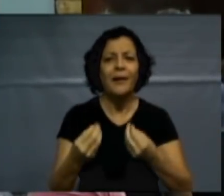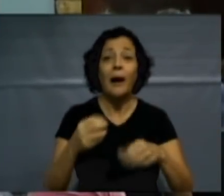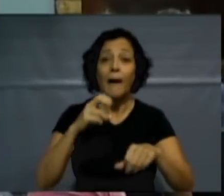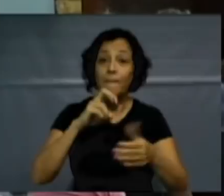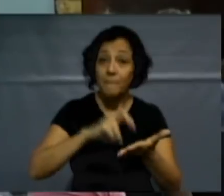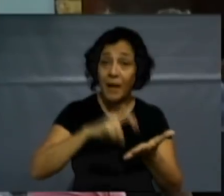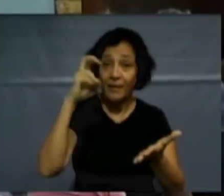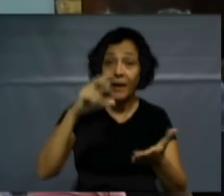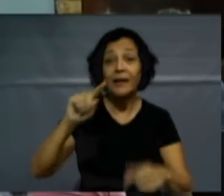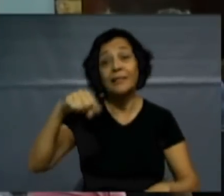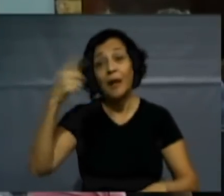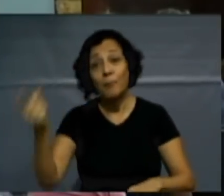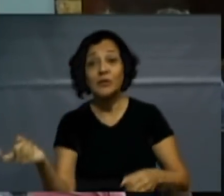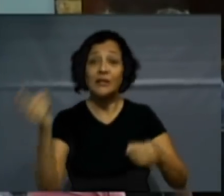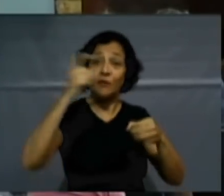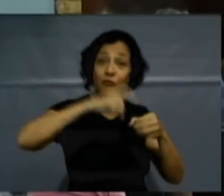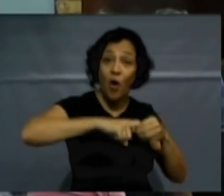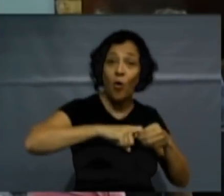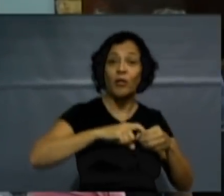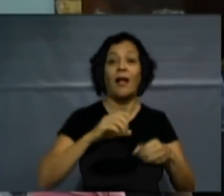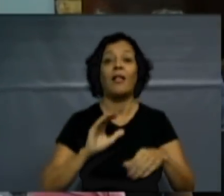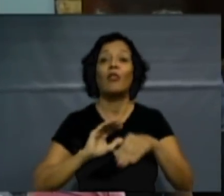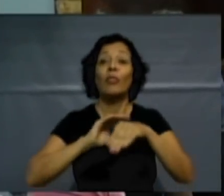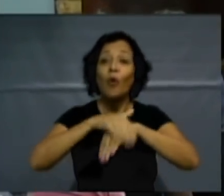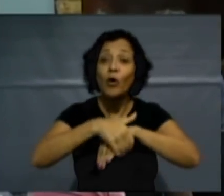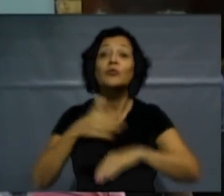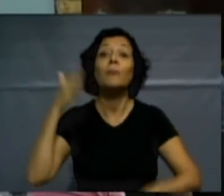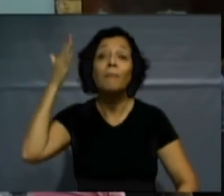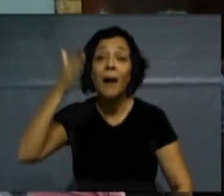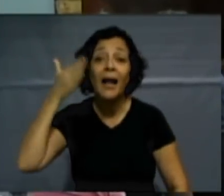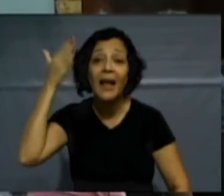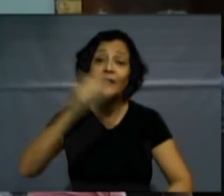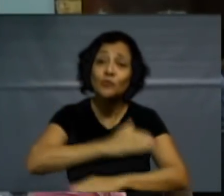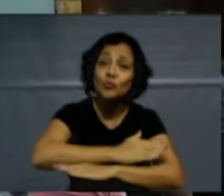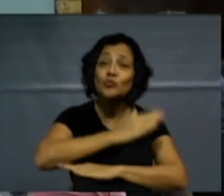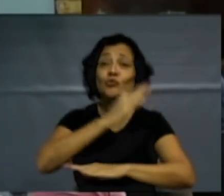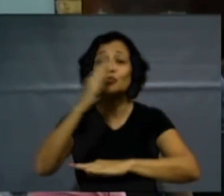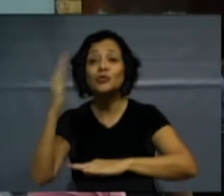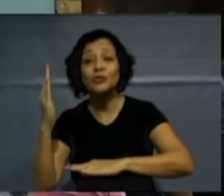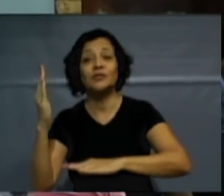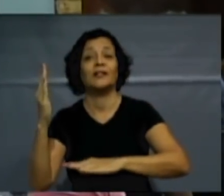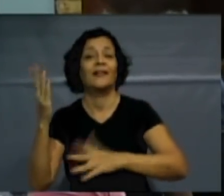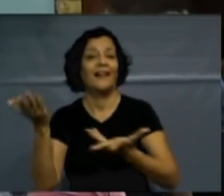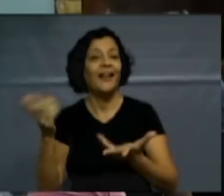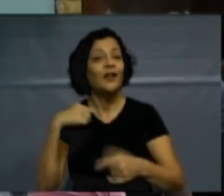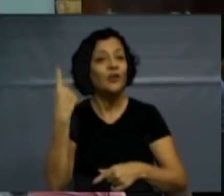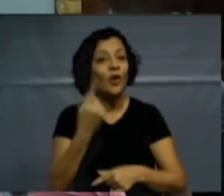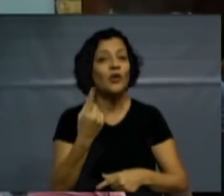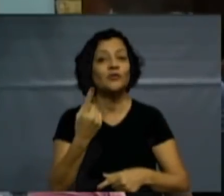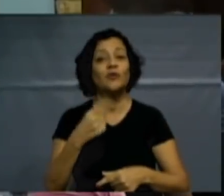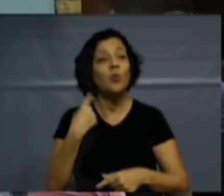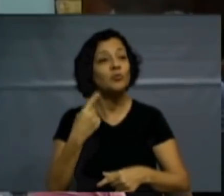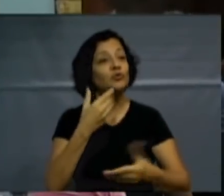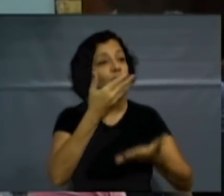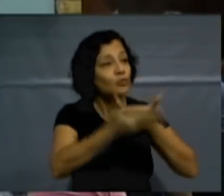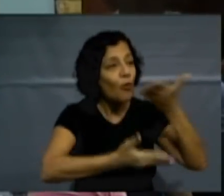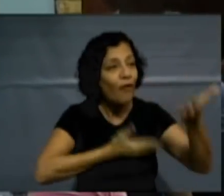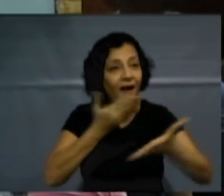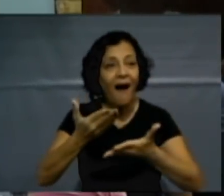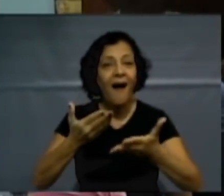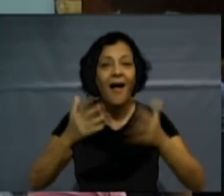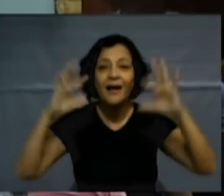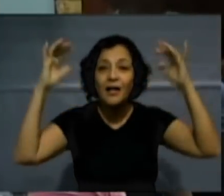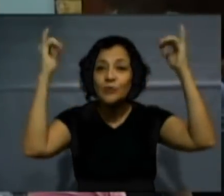à noite ele volta para fazer a palestra, é um dia que nós vamos trocar energias, todos nós, estão